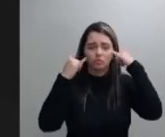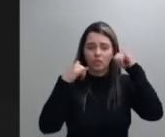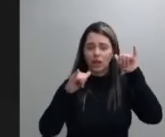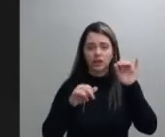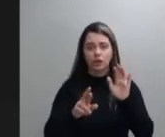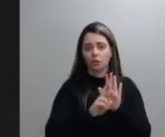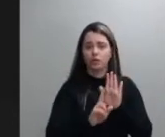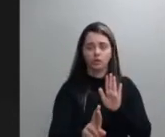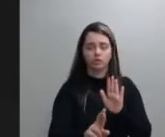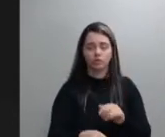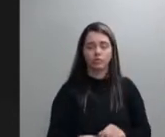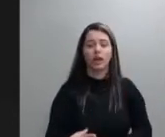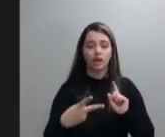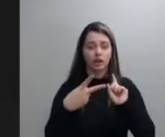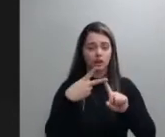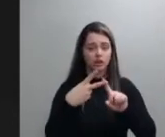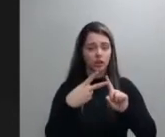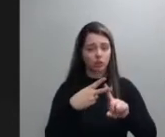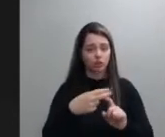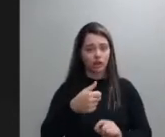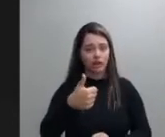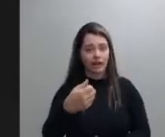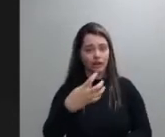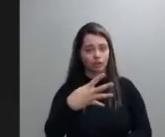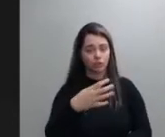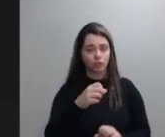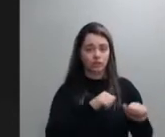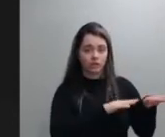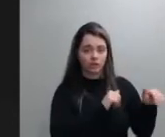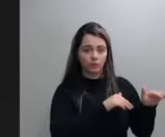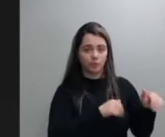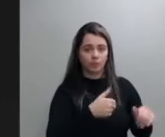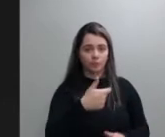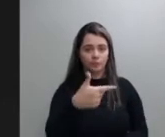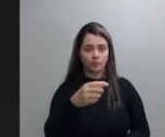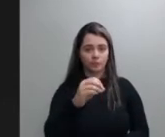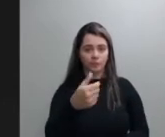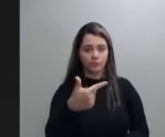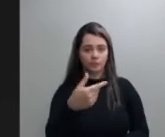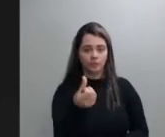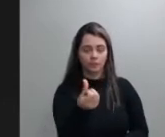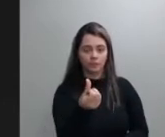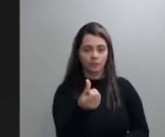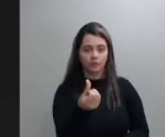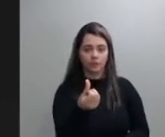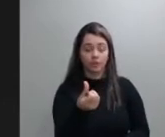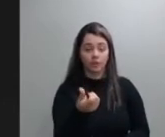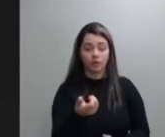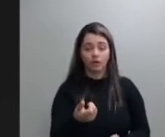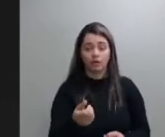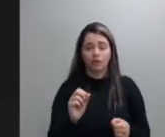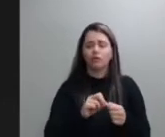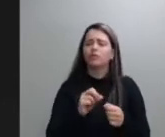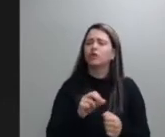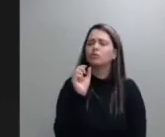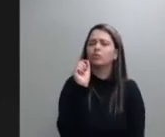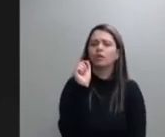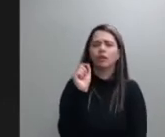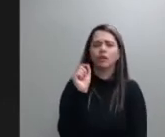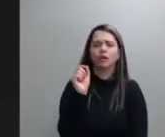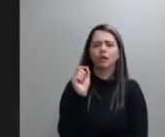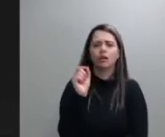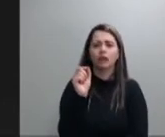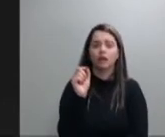em 14 de setembro de 2016 a comissão organizadora do concurso em virtude da decisão proferida pelo CNJ